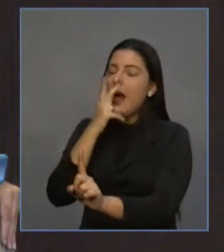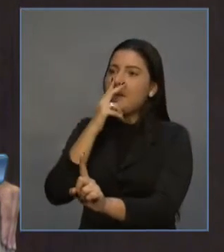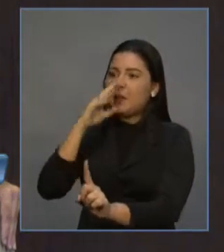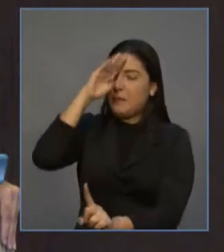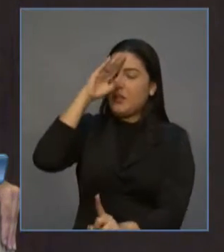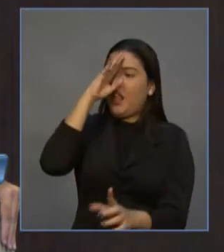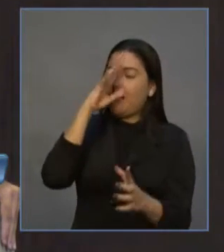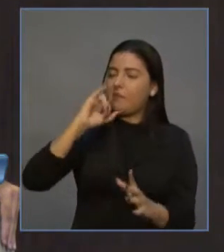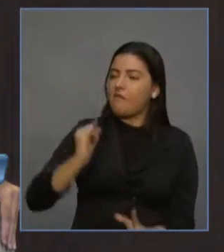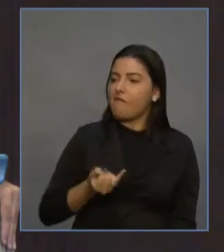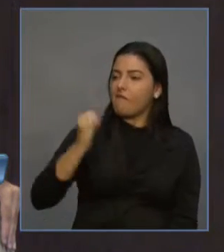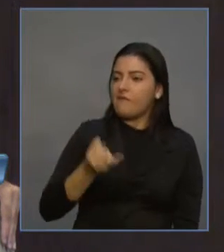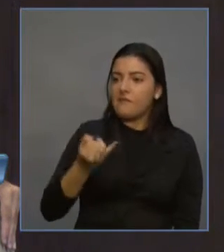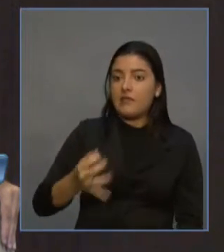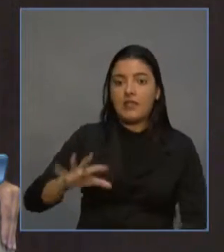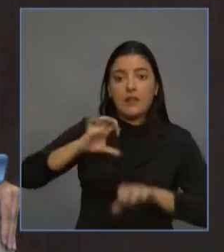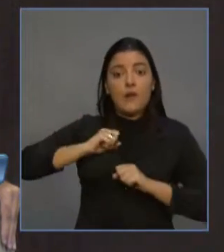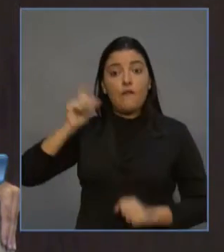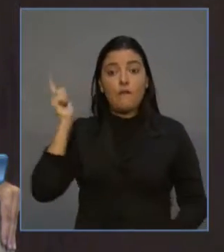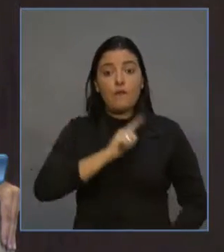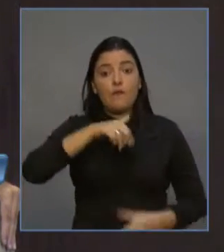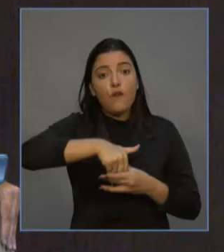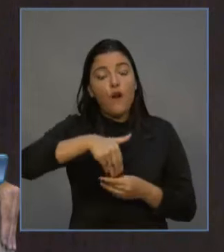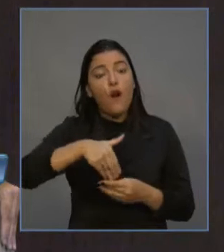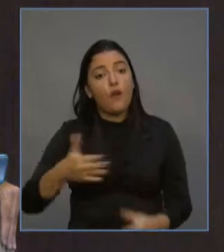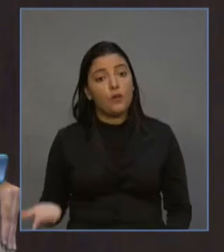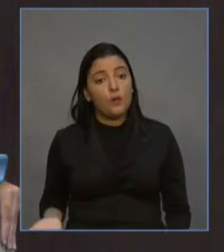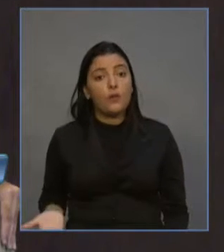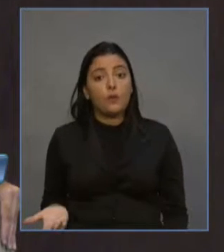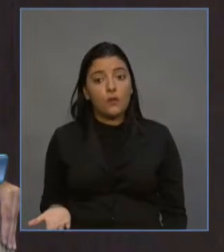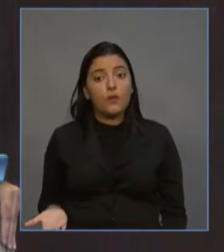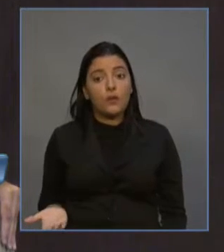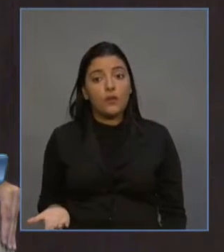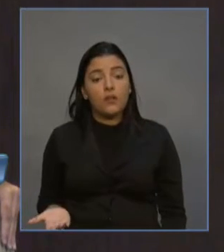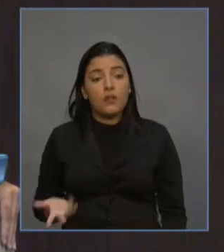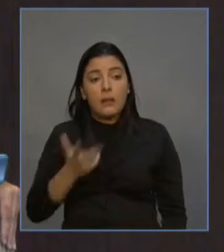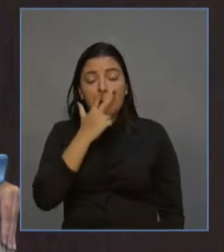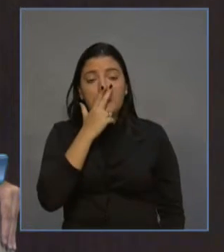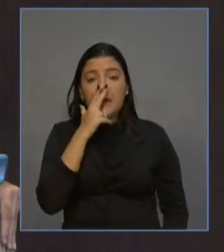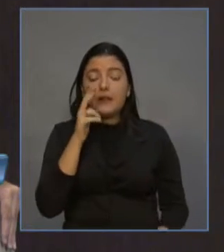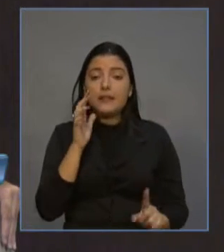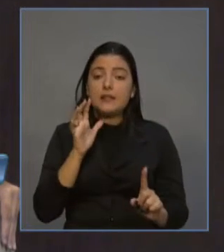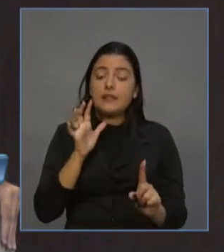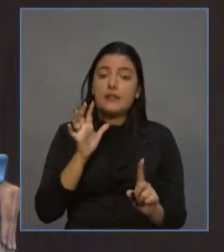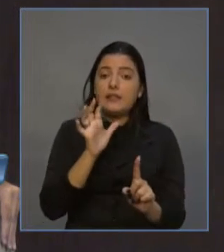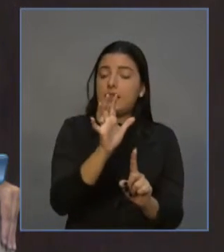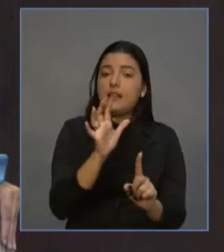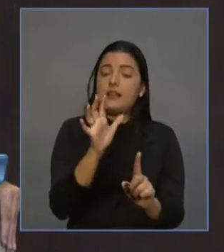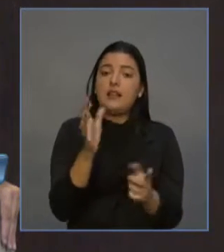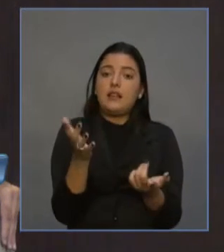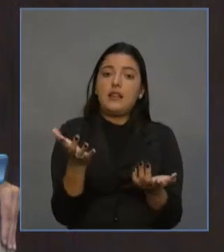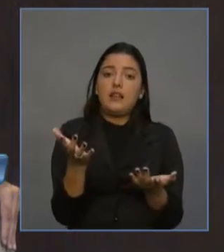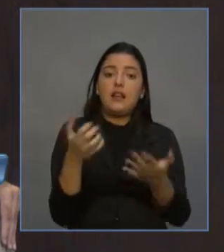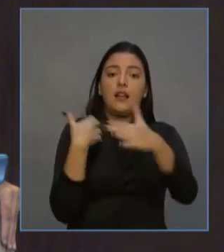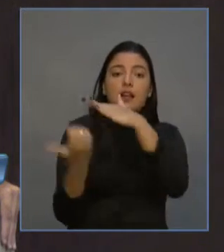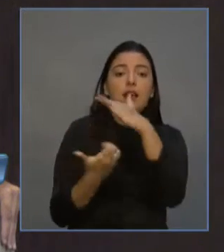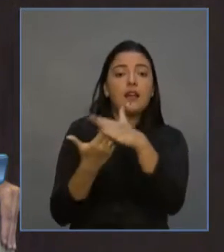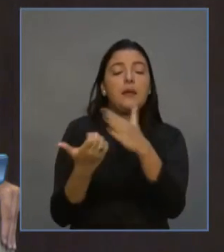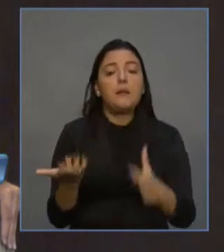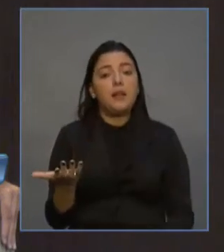um sentimento real, legítimo, que as pessoas querem alterações, está sendo manipulado pelas grandes